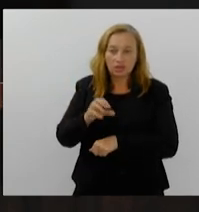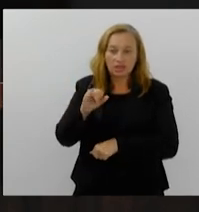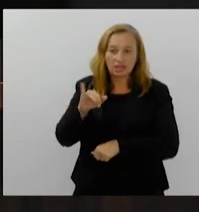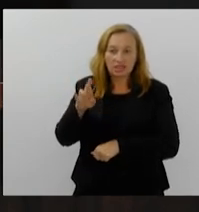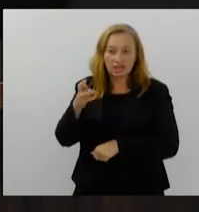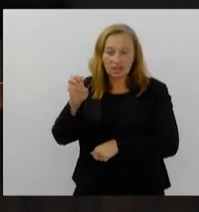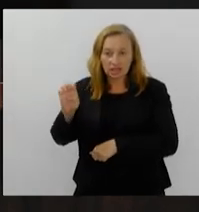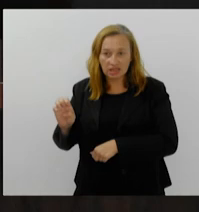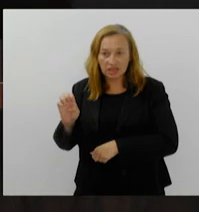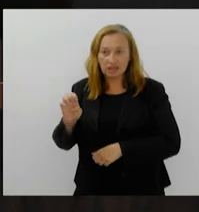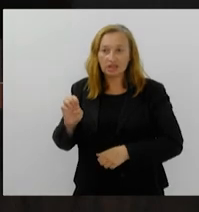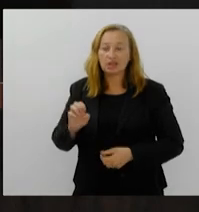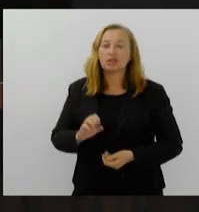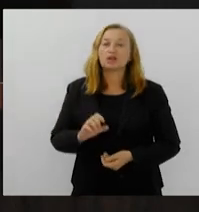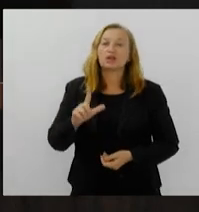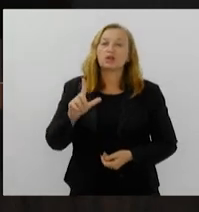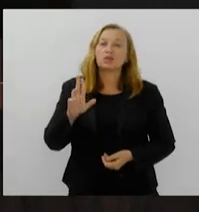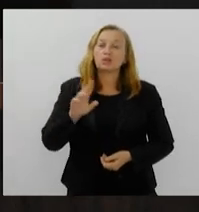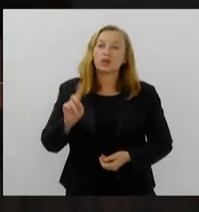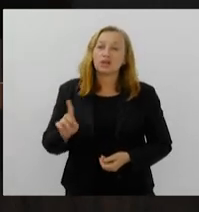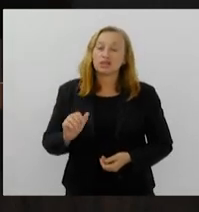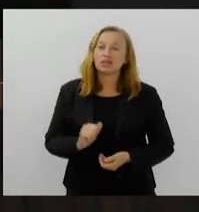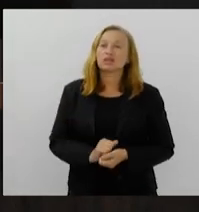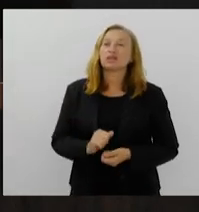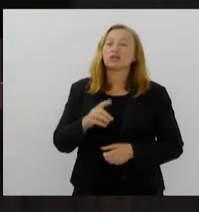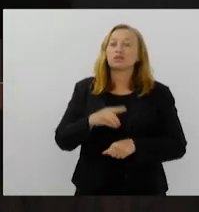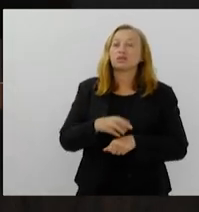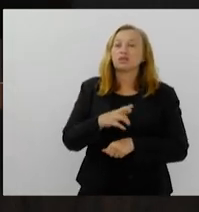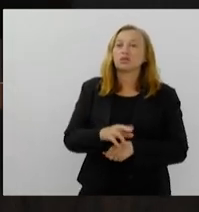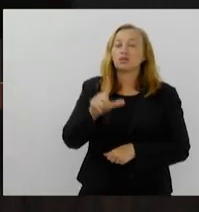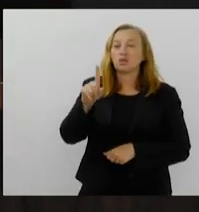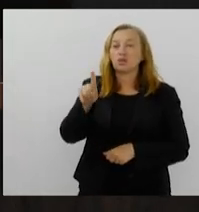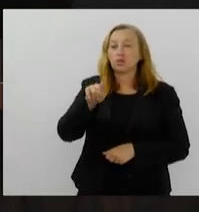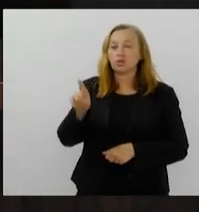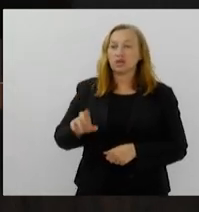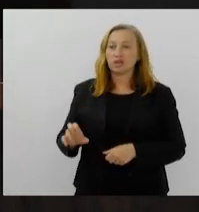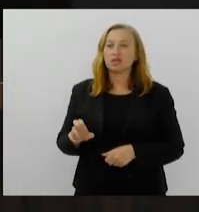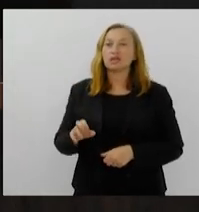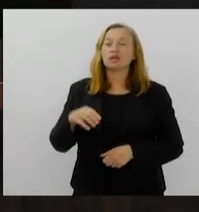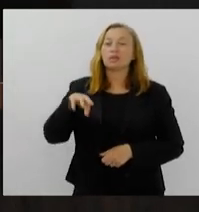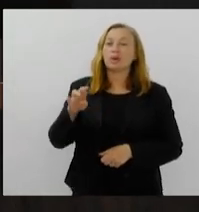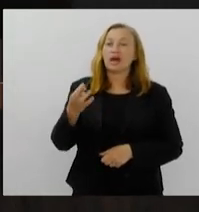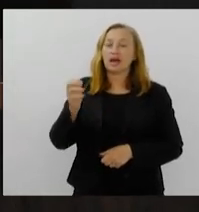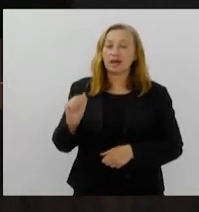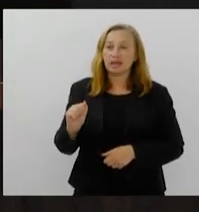Sirlene Luiza, doutor Luiz Carlos, a doutora Maria Cristina,